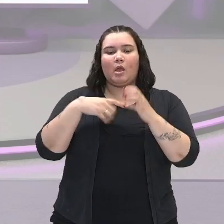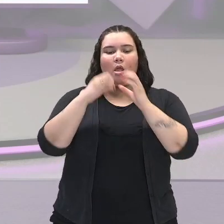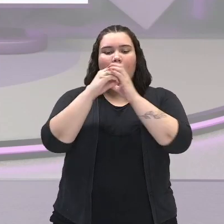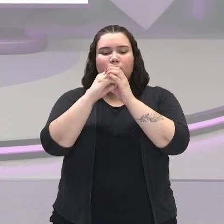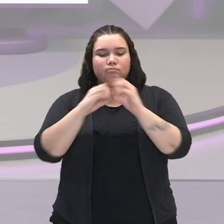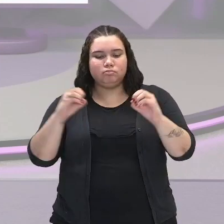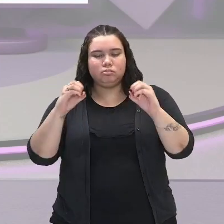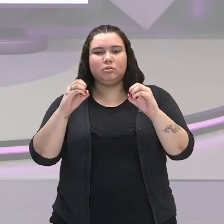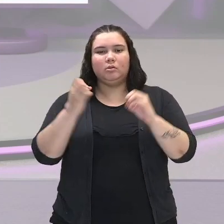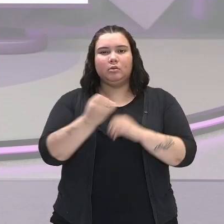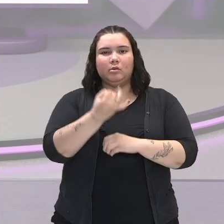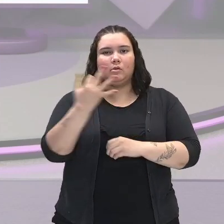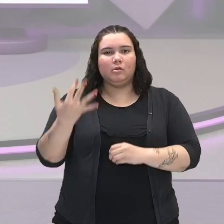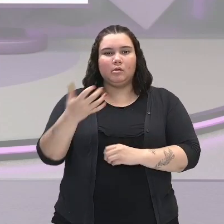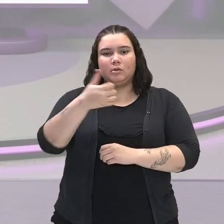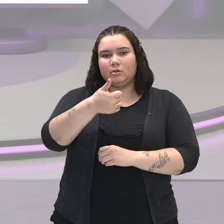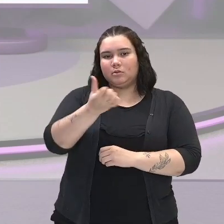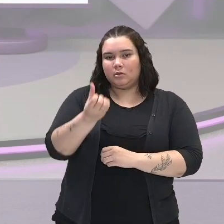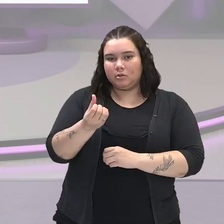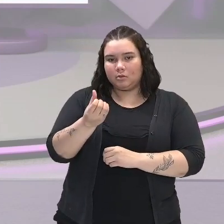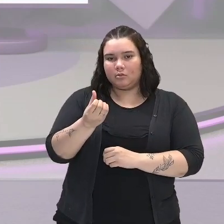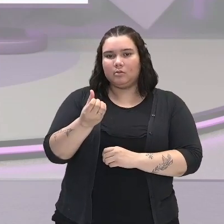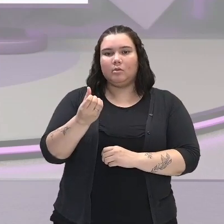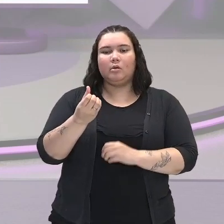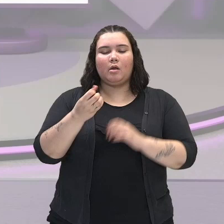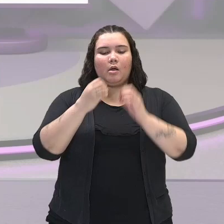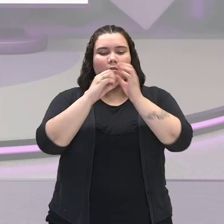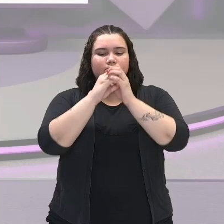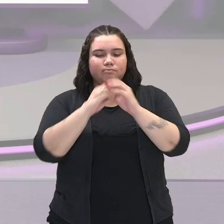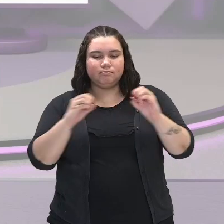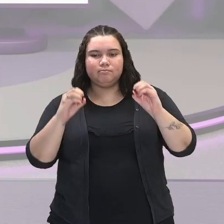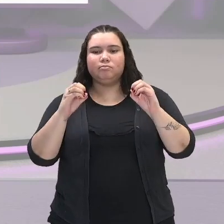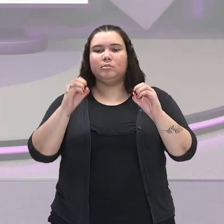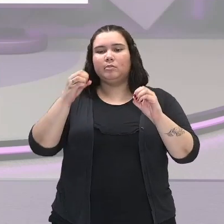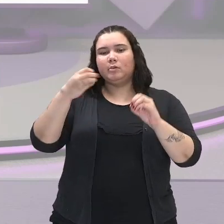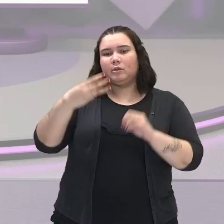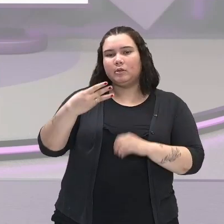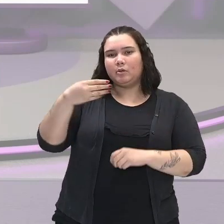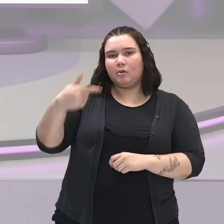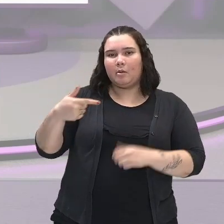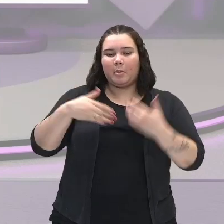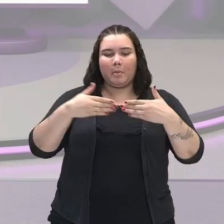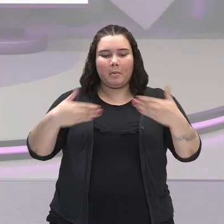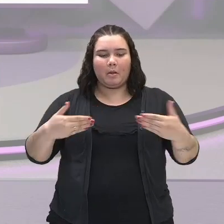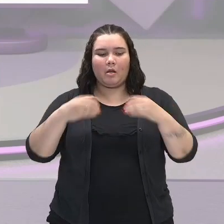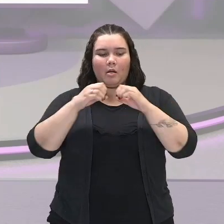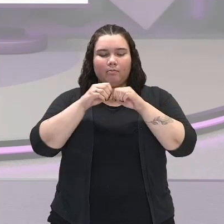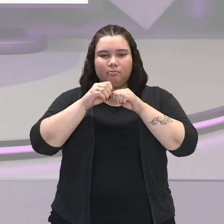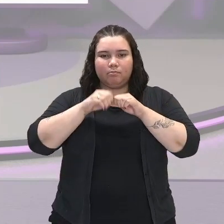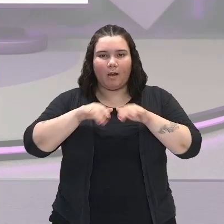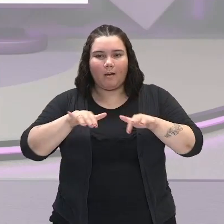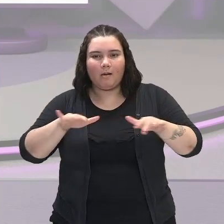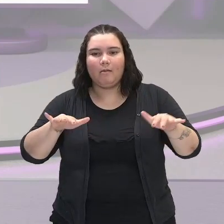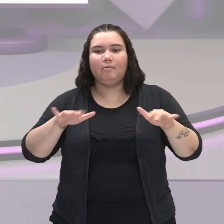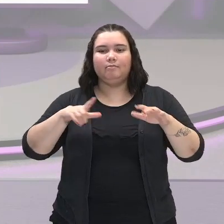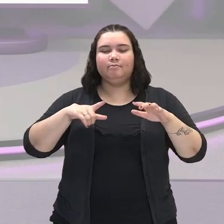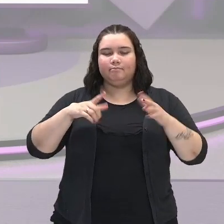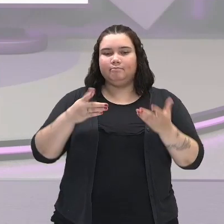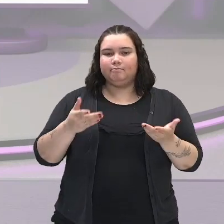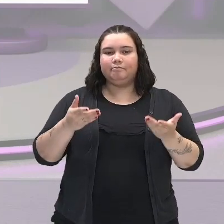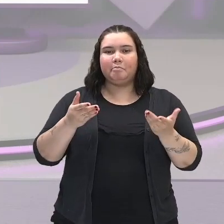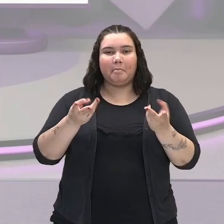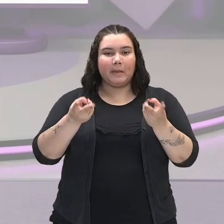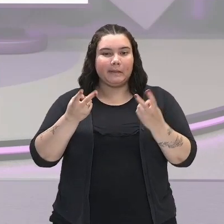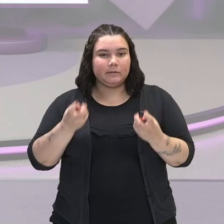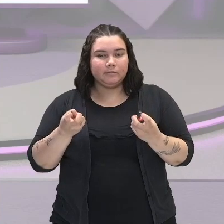origem a mais 16. Né? Então elas vão se dividindo. Então veja que nós temos